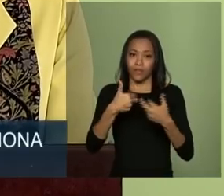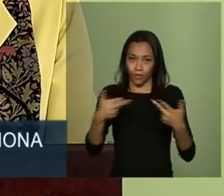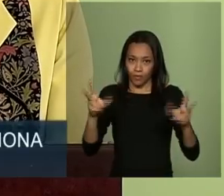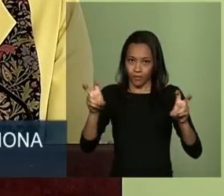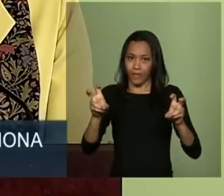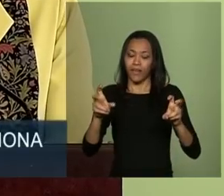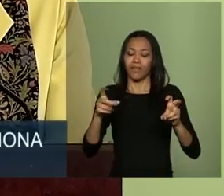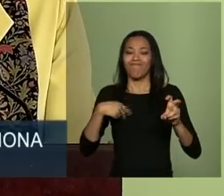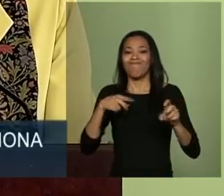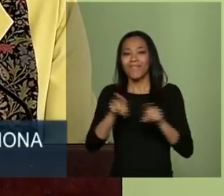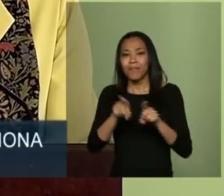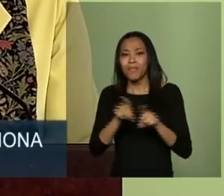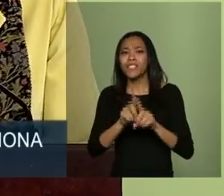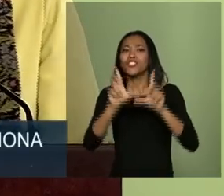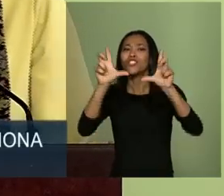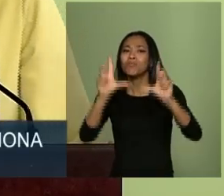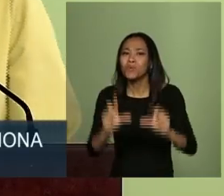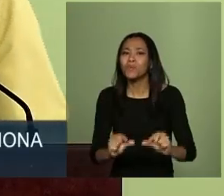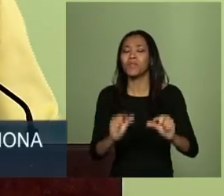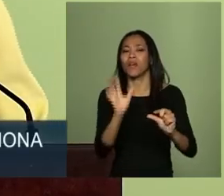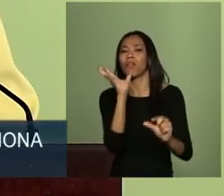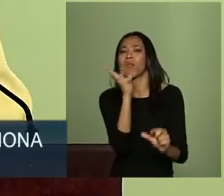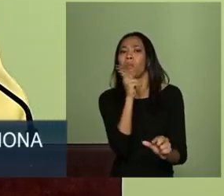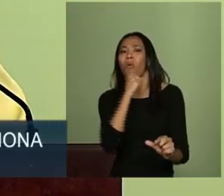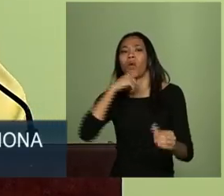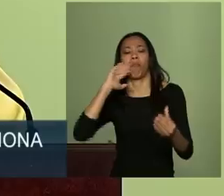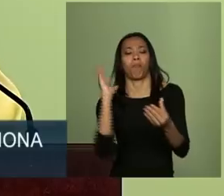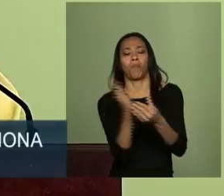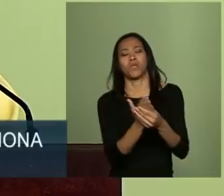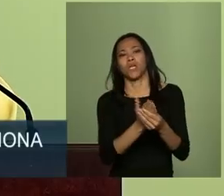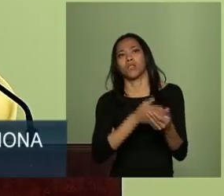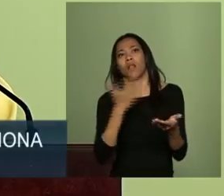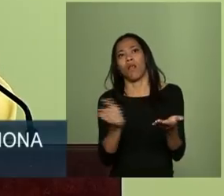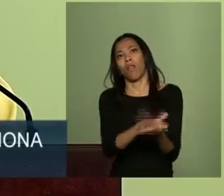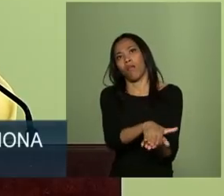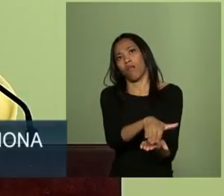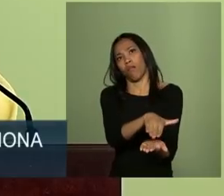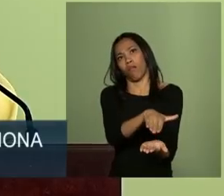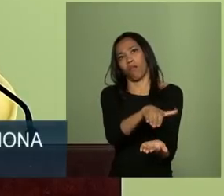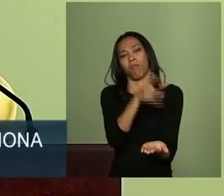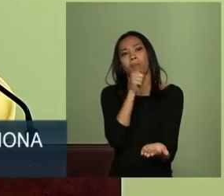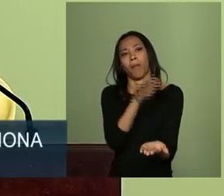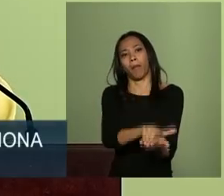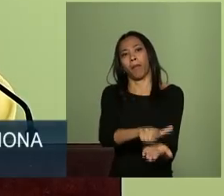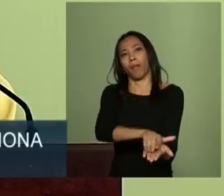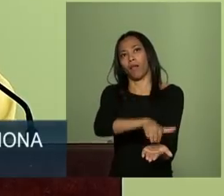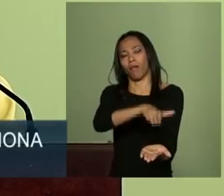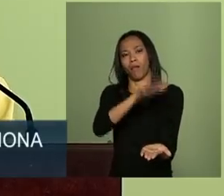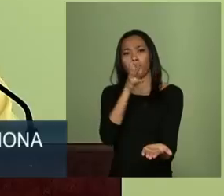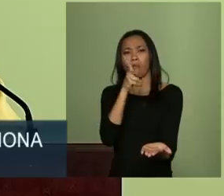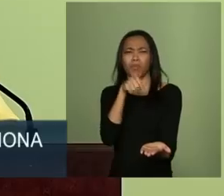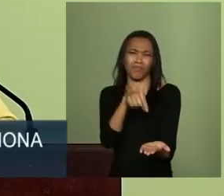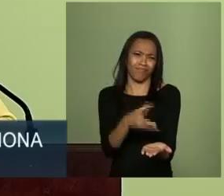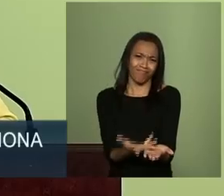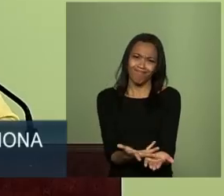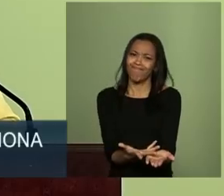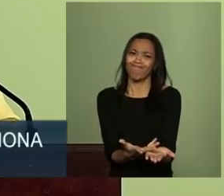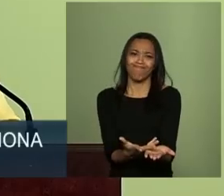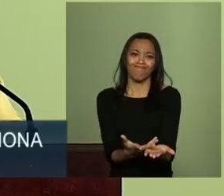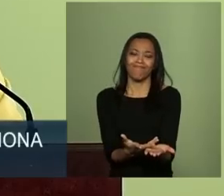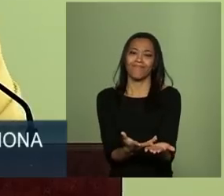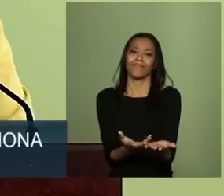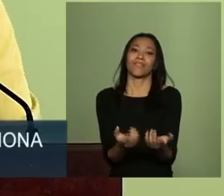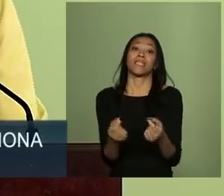mais fiscalização. É possível menos burocracia e mais fiscalização. Aliás, a